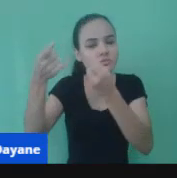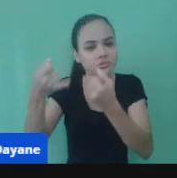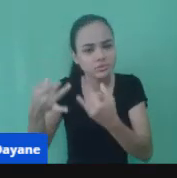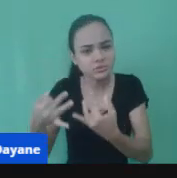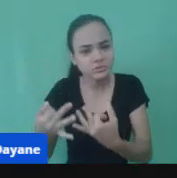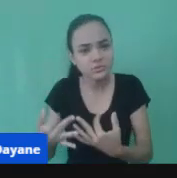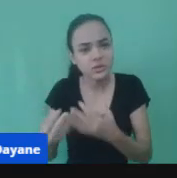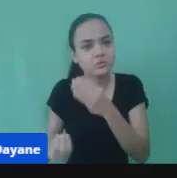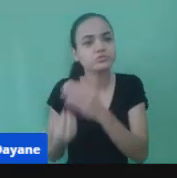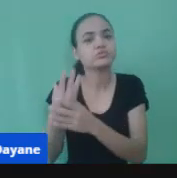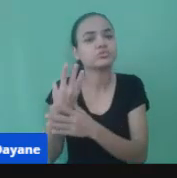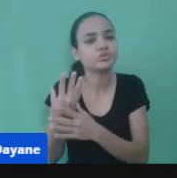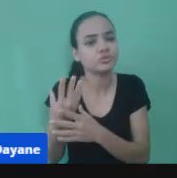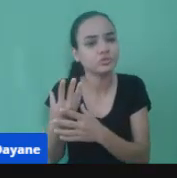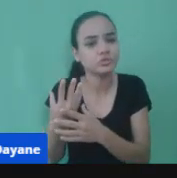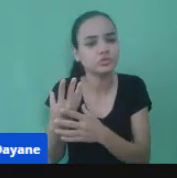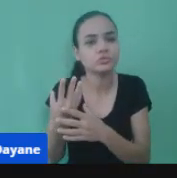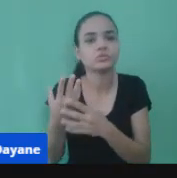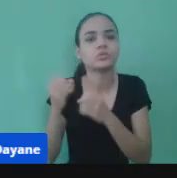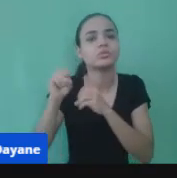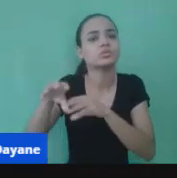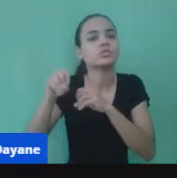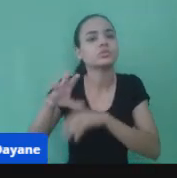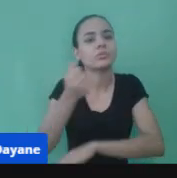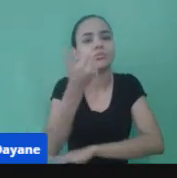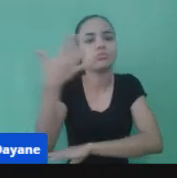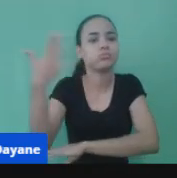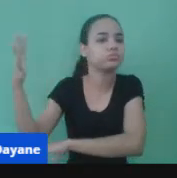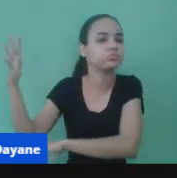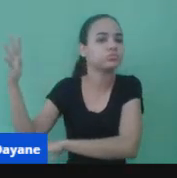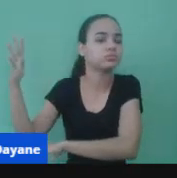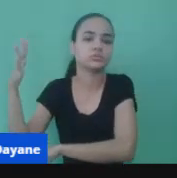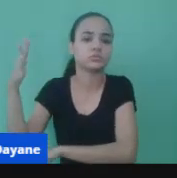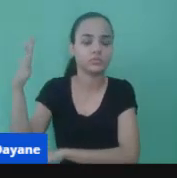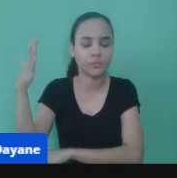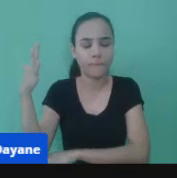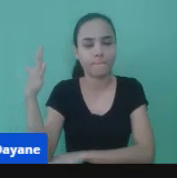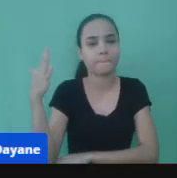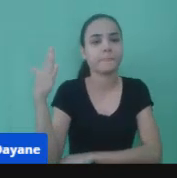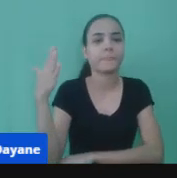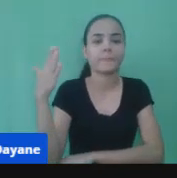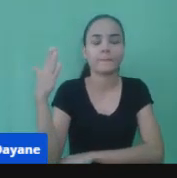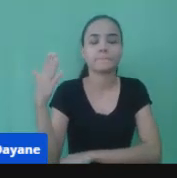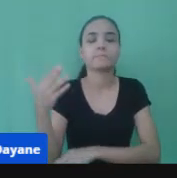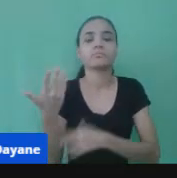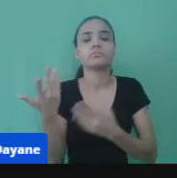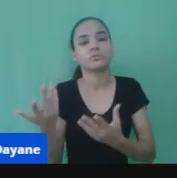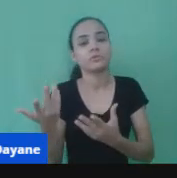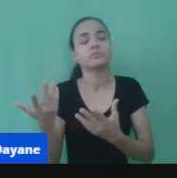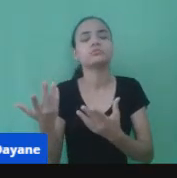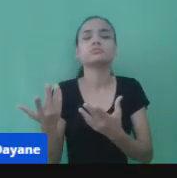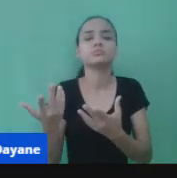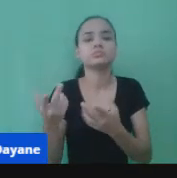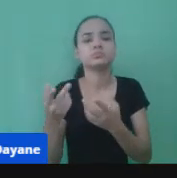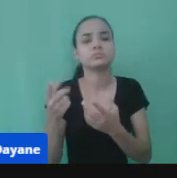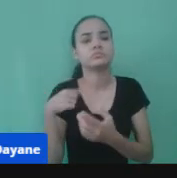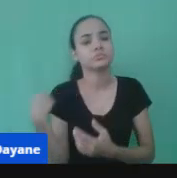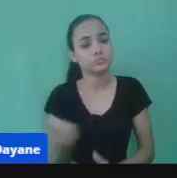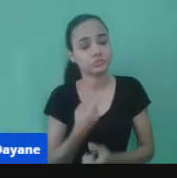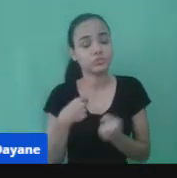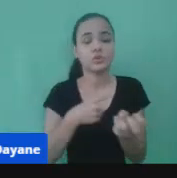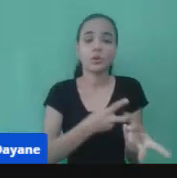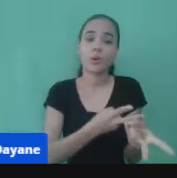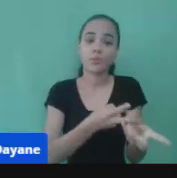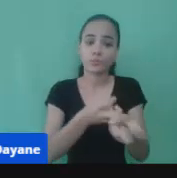esse planeta Terra começou a falar sobre educação ambiental? Então, a gente vai percebendo que esse cenário, né, que está